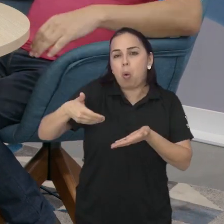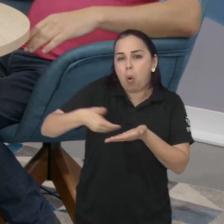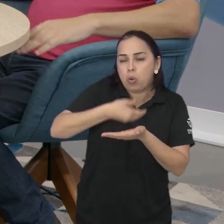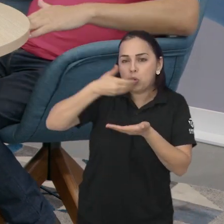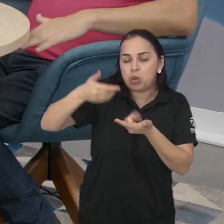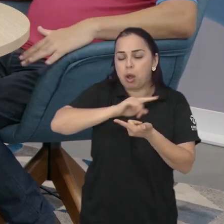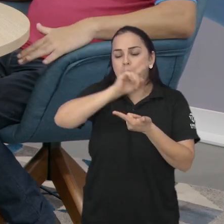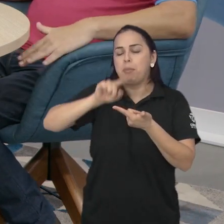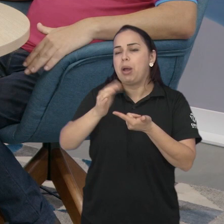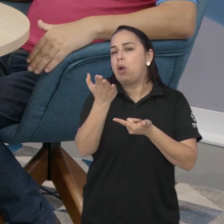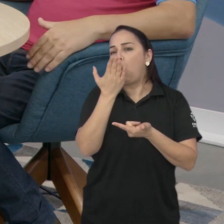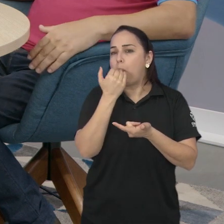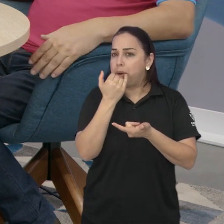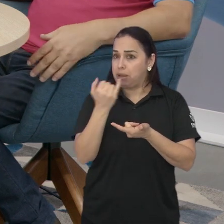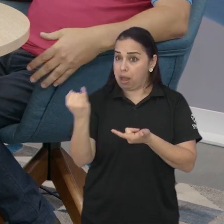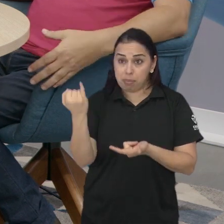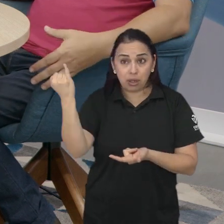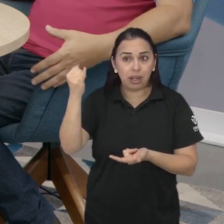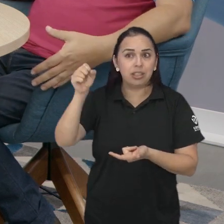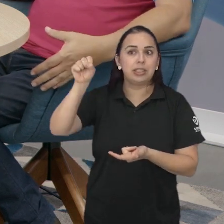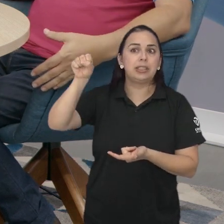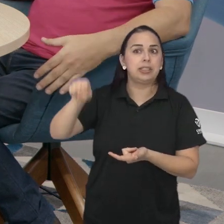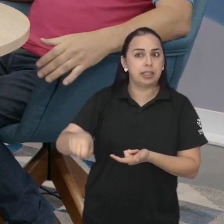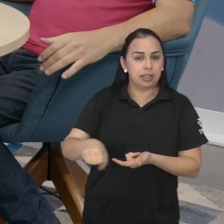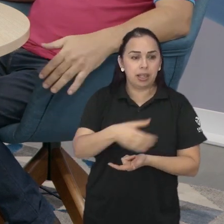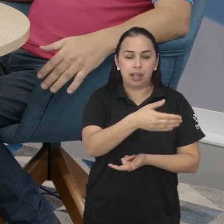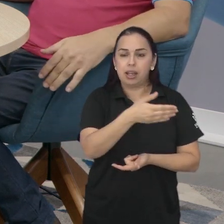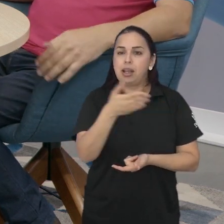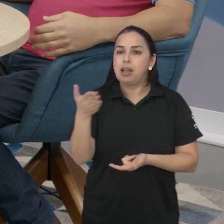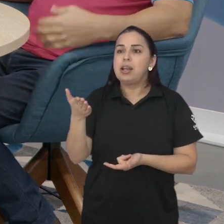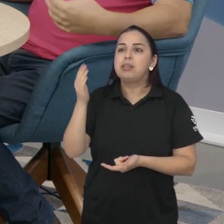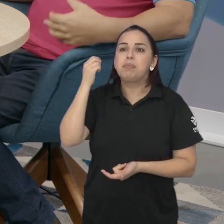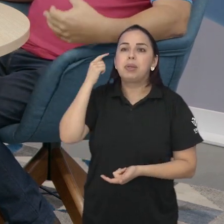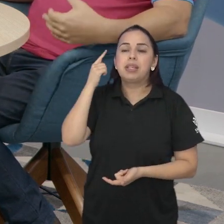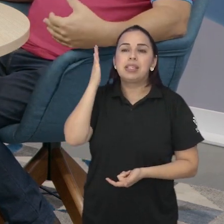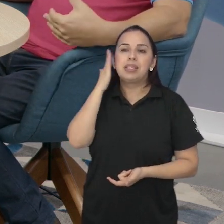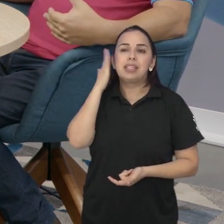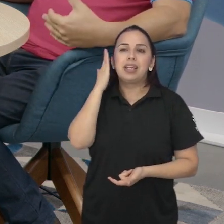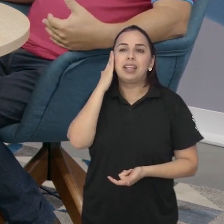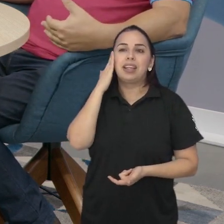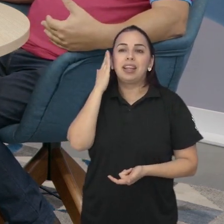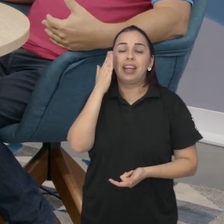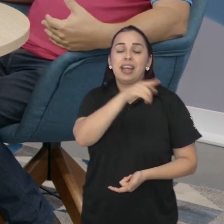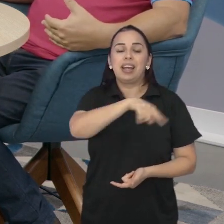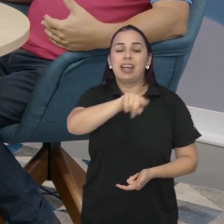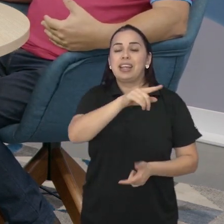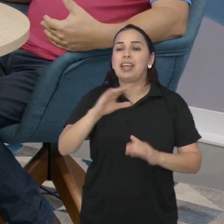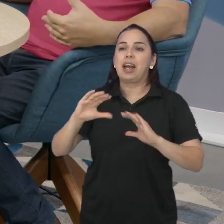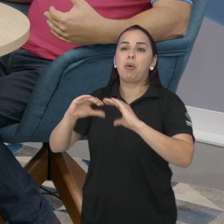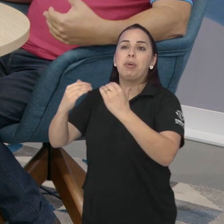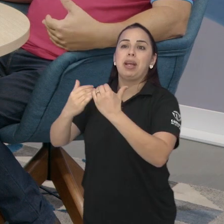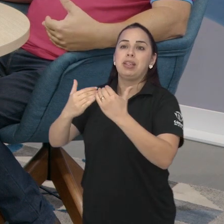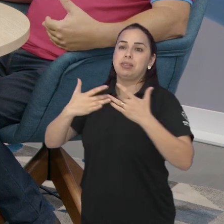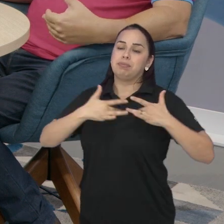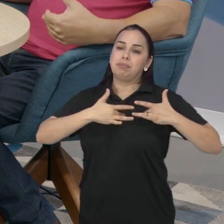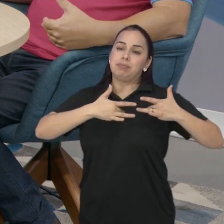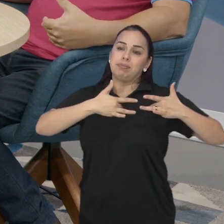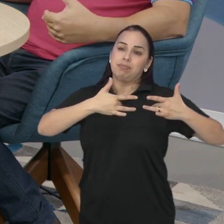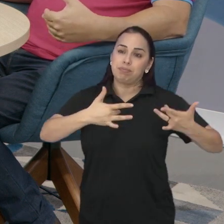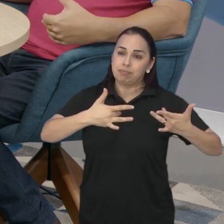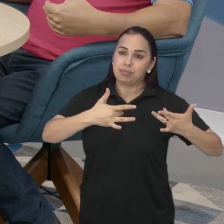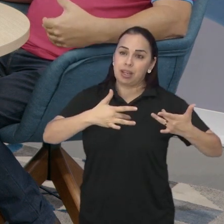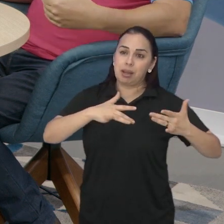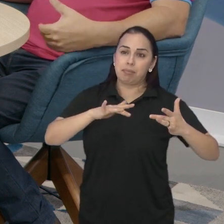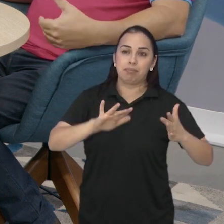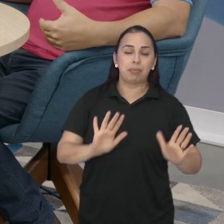roupas, é muito importante. Essas pessoas precisam entender que a comunidade é solidária. Mas também não há